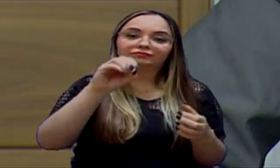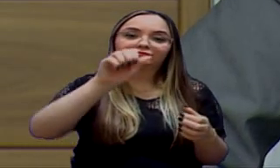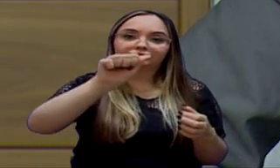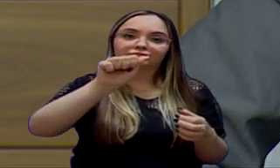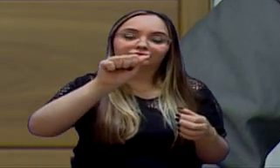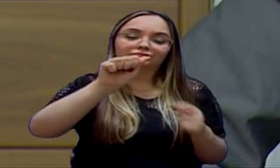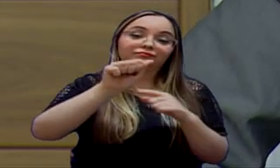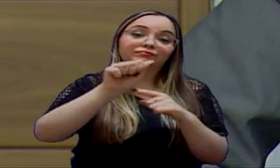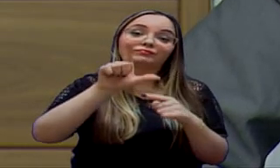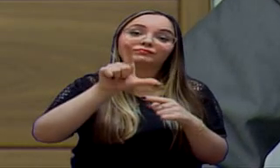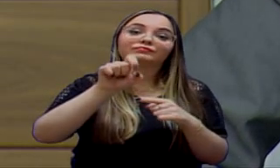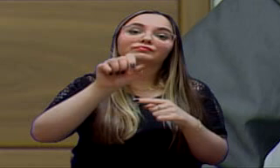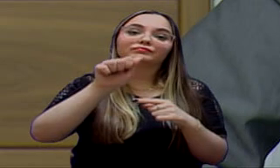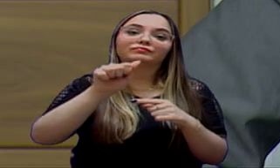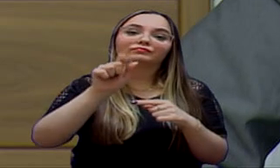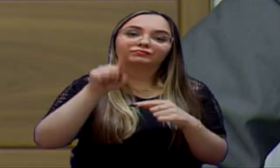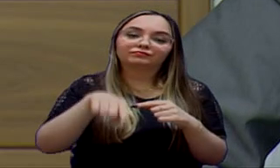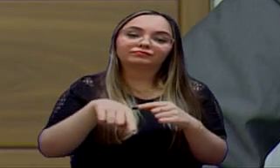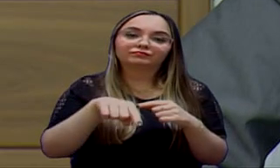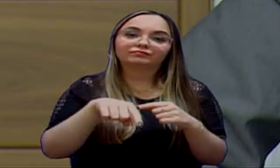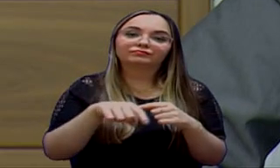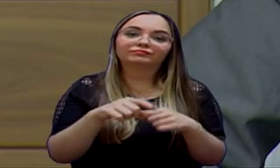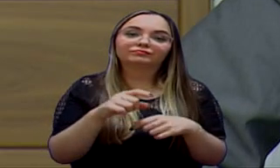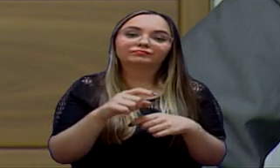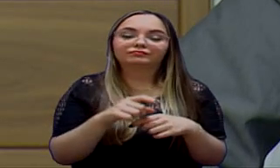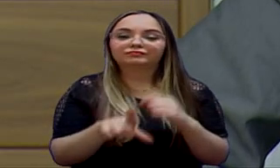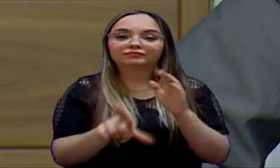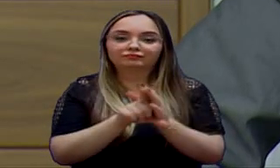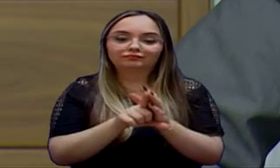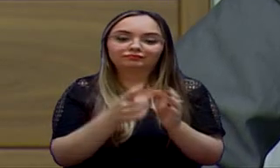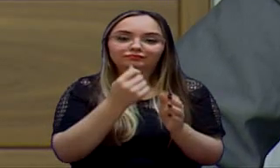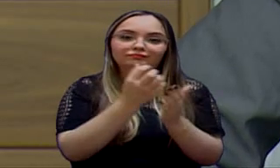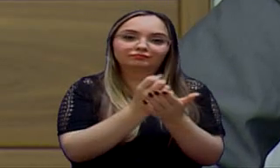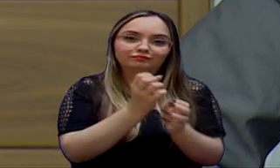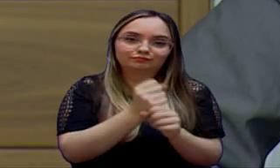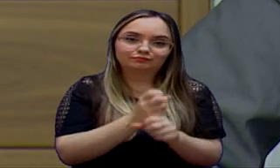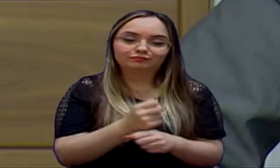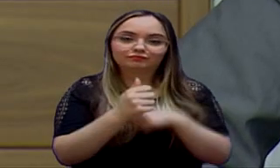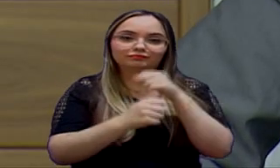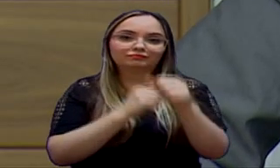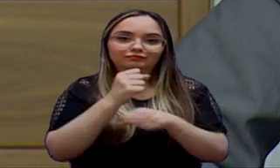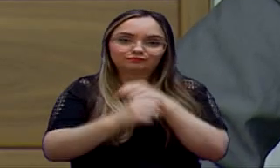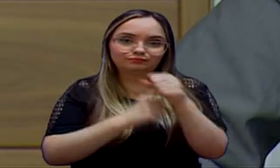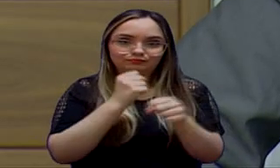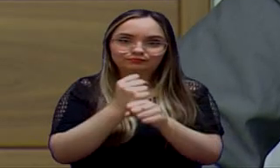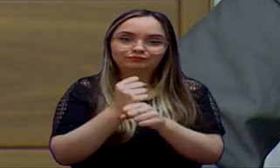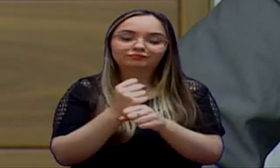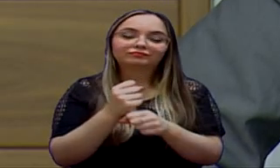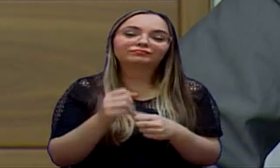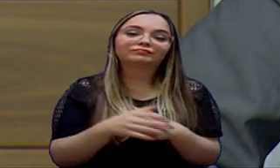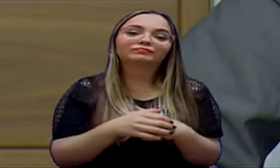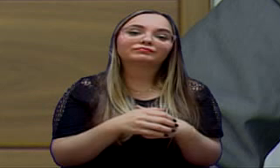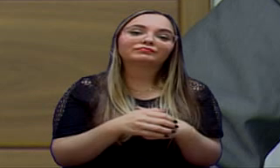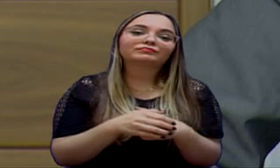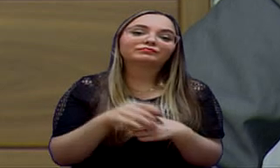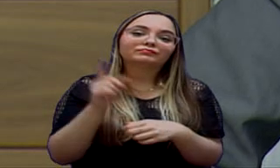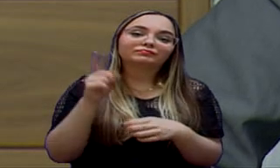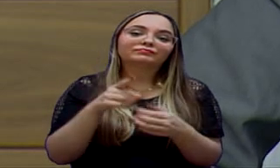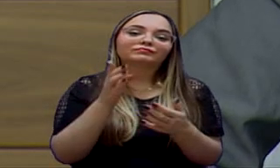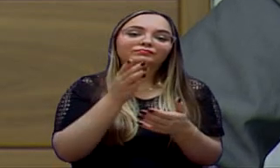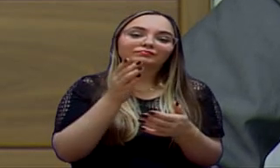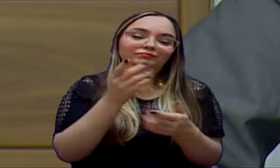daí sim que é a lei orçamentária anual né e onde é também dividido por